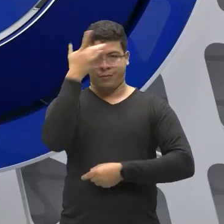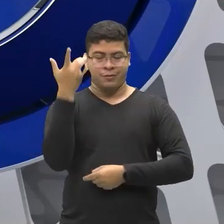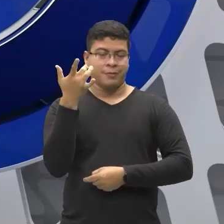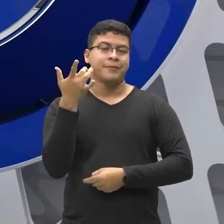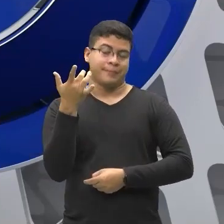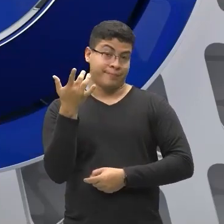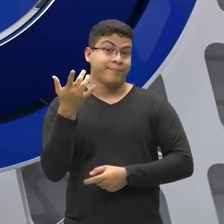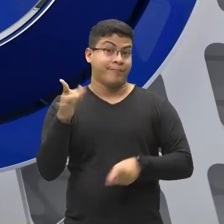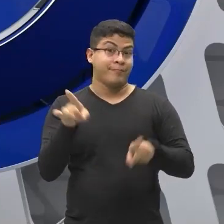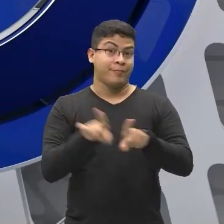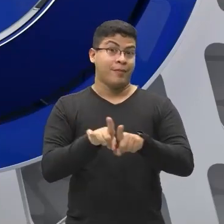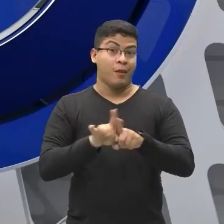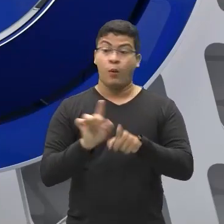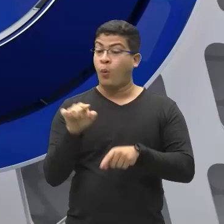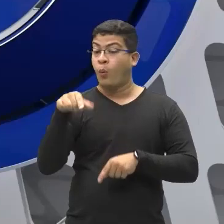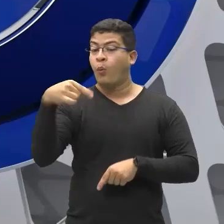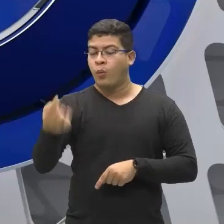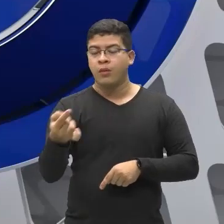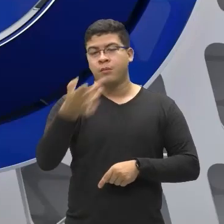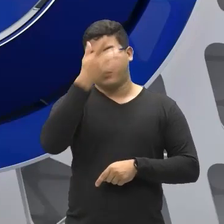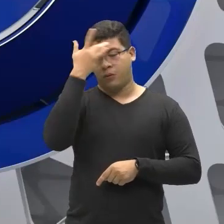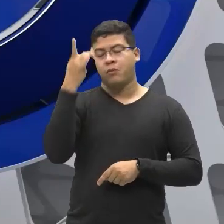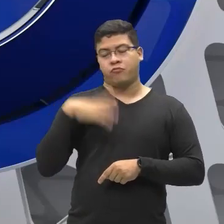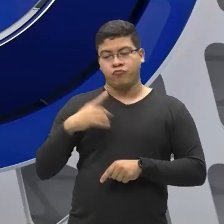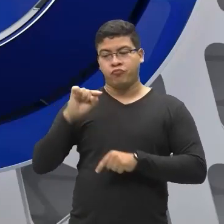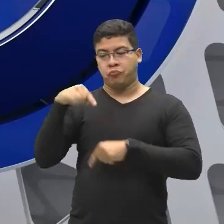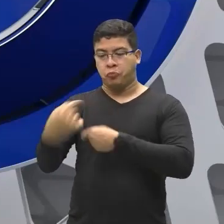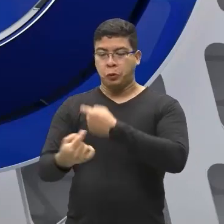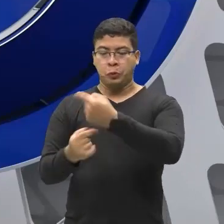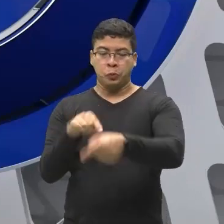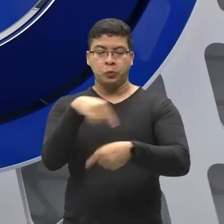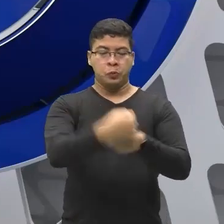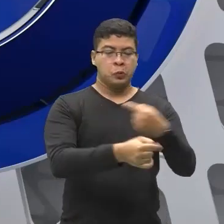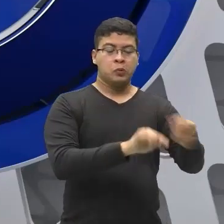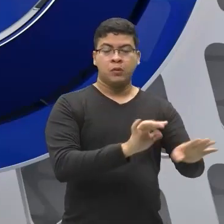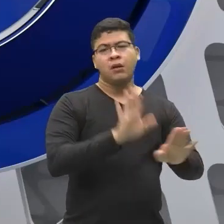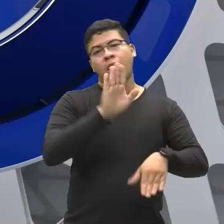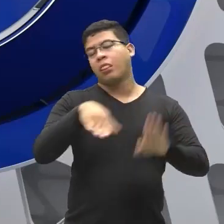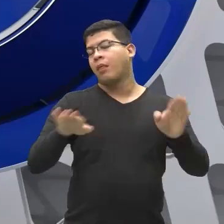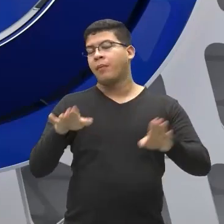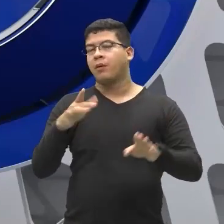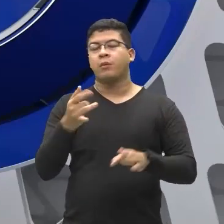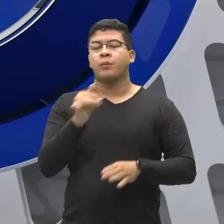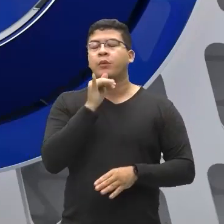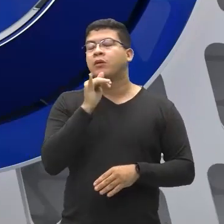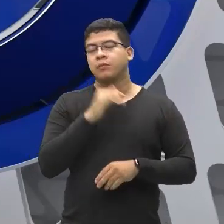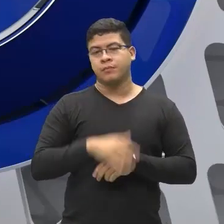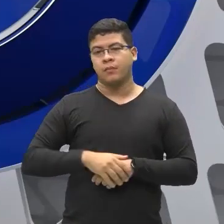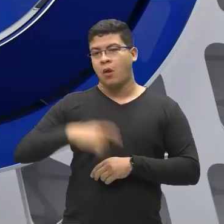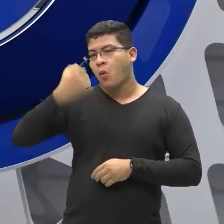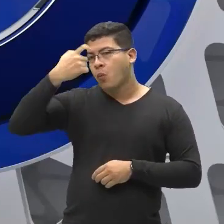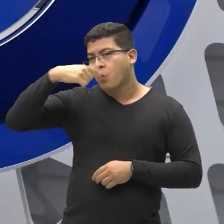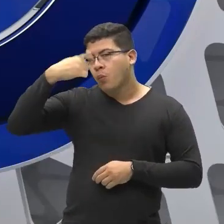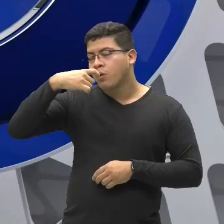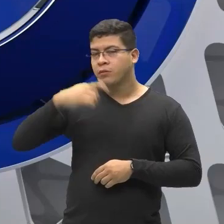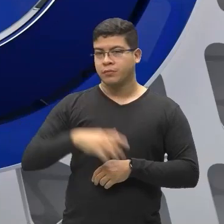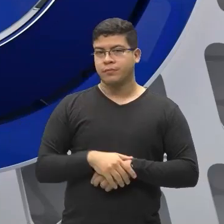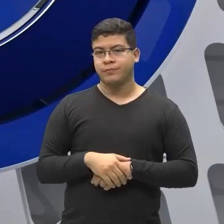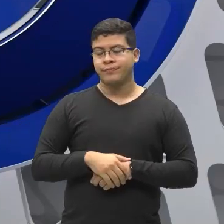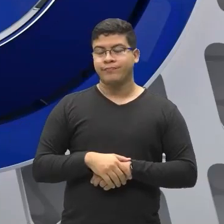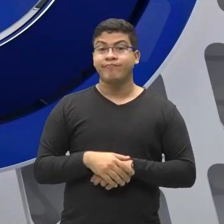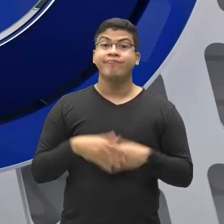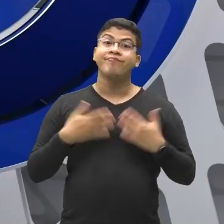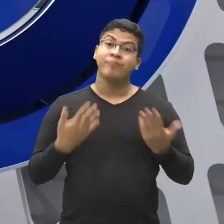outra pessoa fica infectada. Claro que vai depender aí do tipo de vírus. Se for uma gripe, a gente consegue realizar